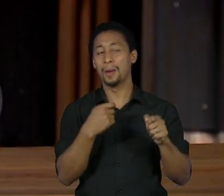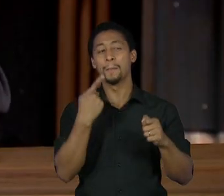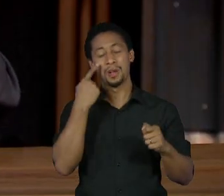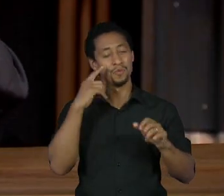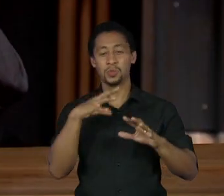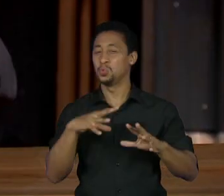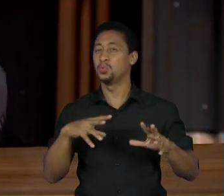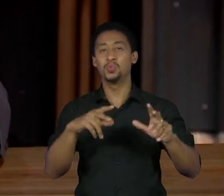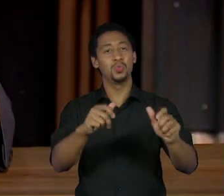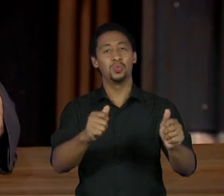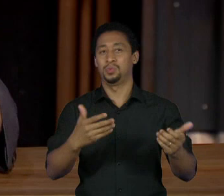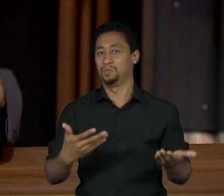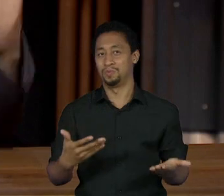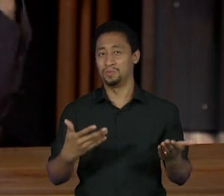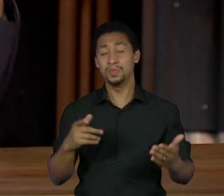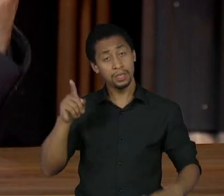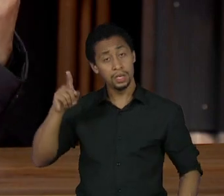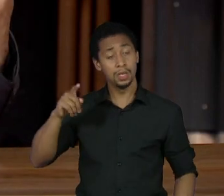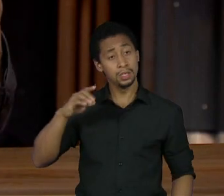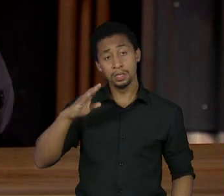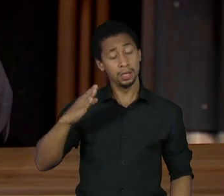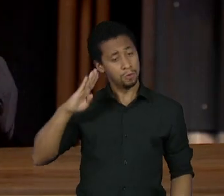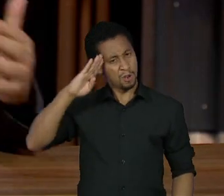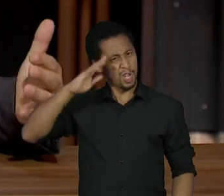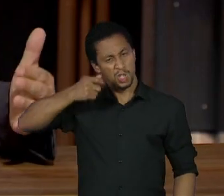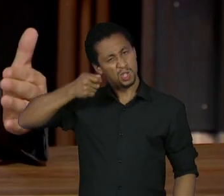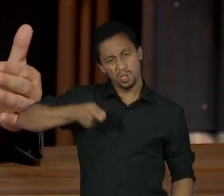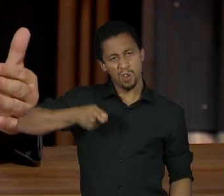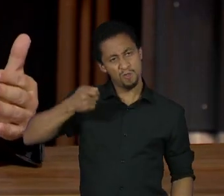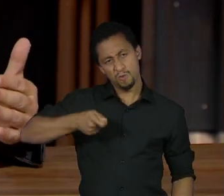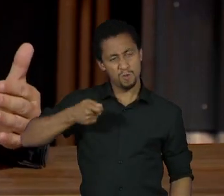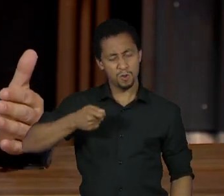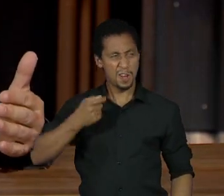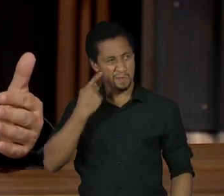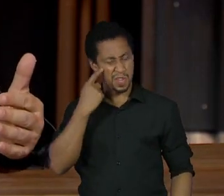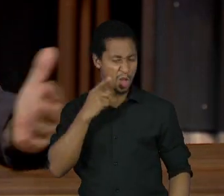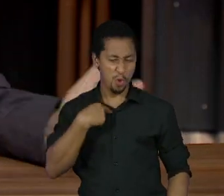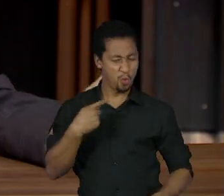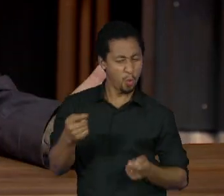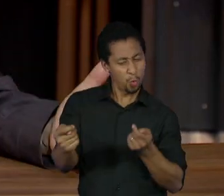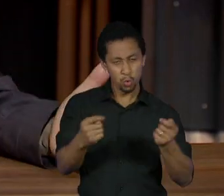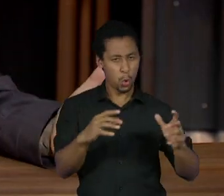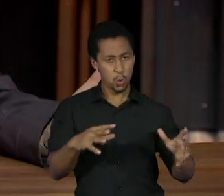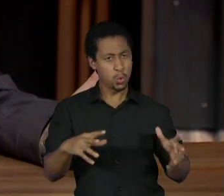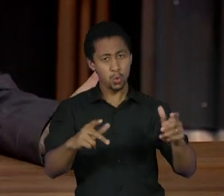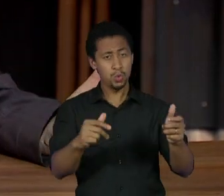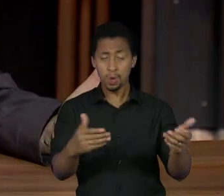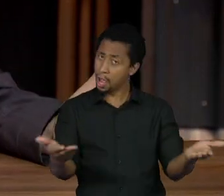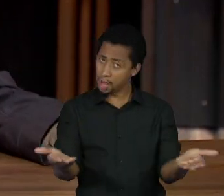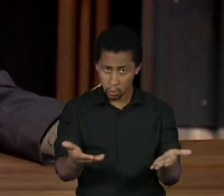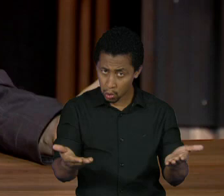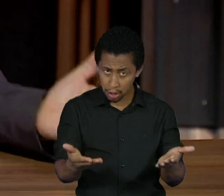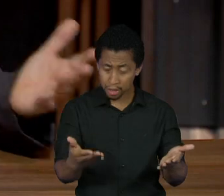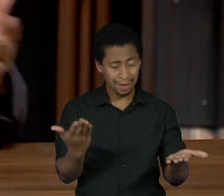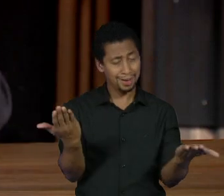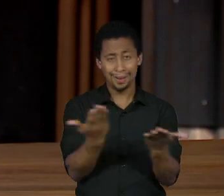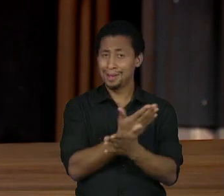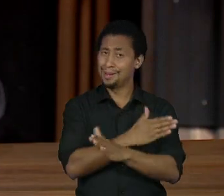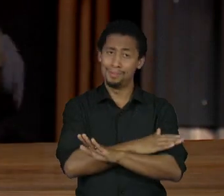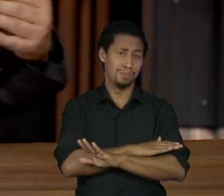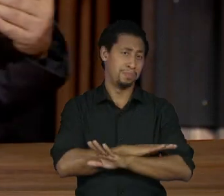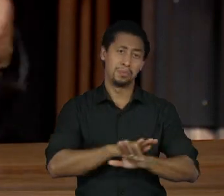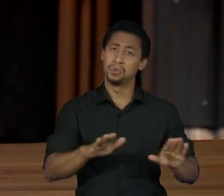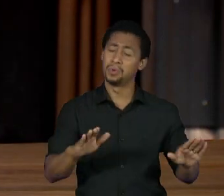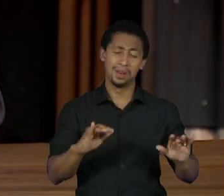ele acha que ele controla, e ele controlava mesmo a mídia, por exemplo, isso acabou. Acabou. Isso acabou, por mais